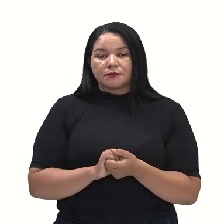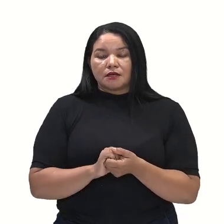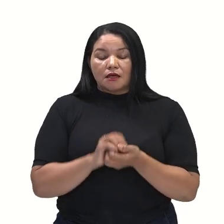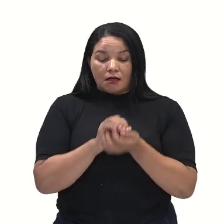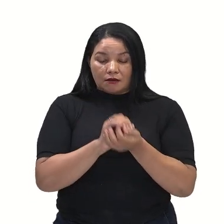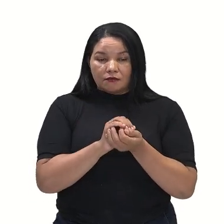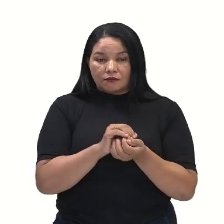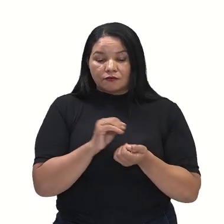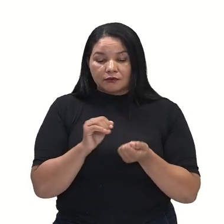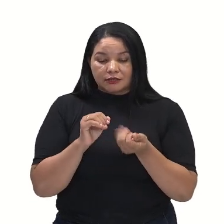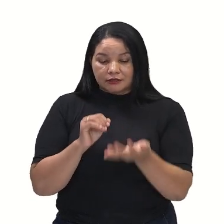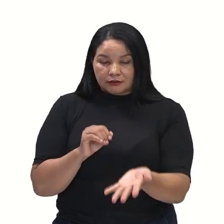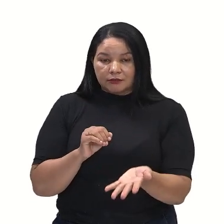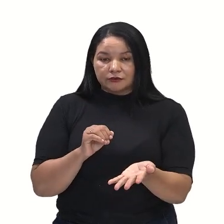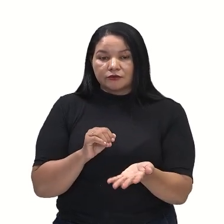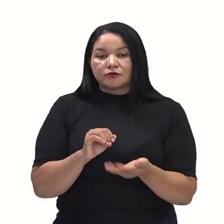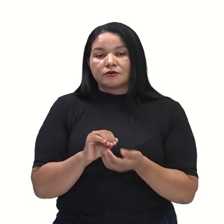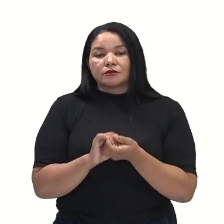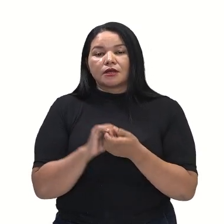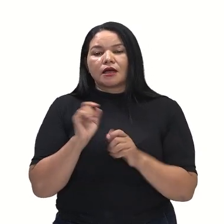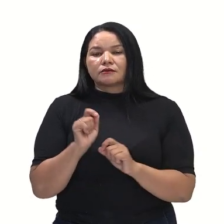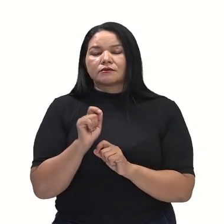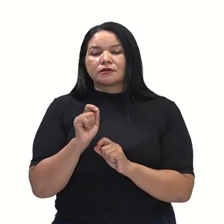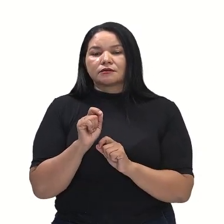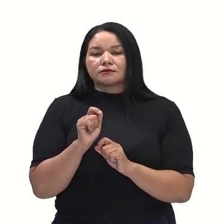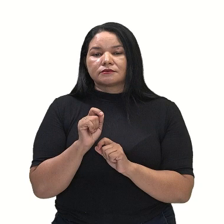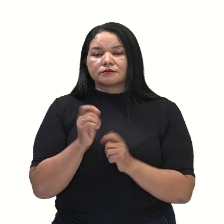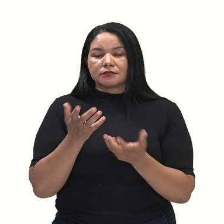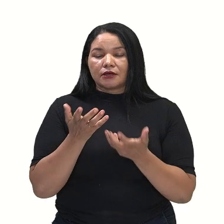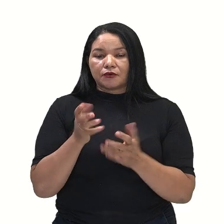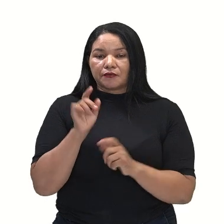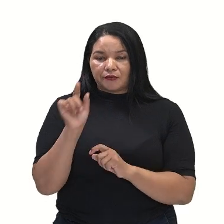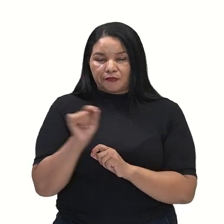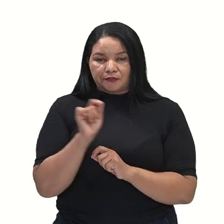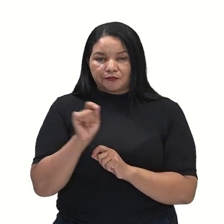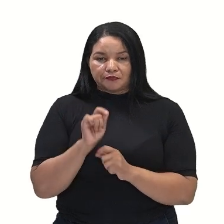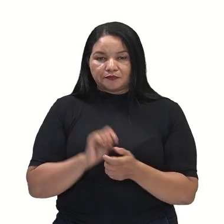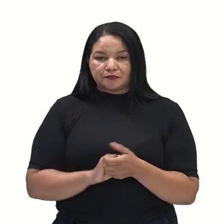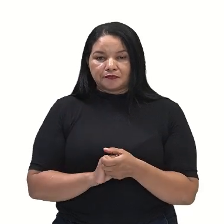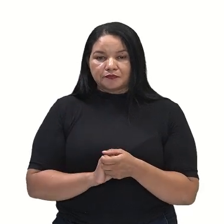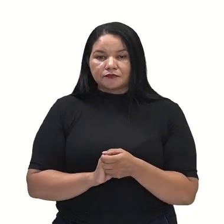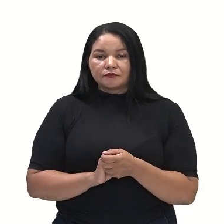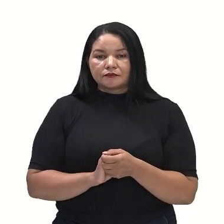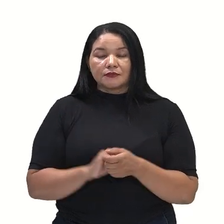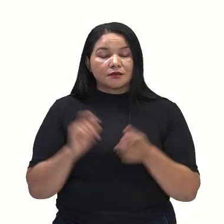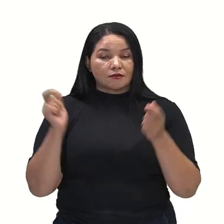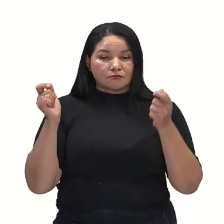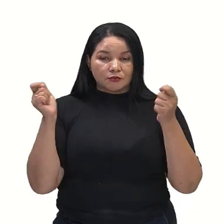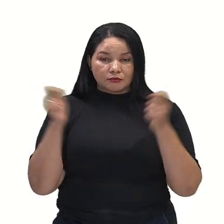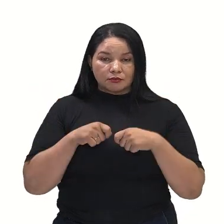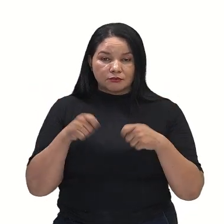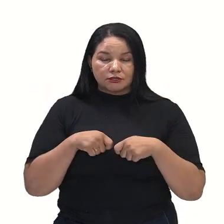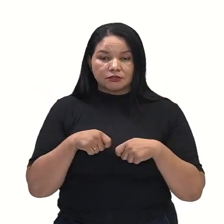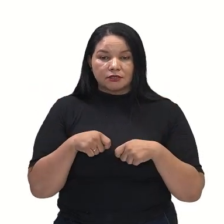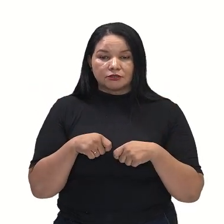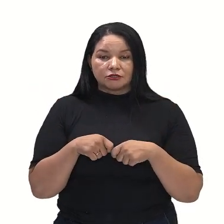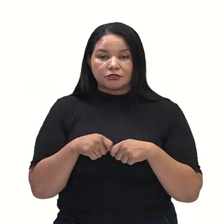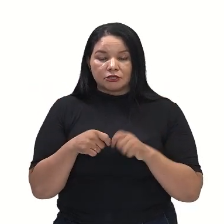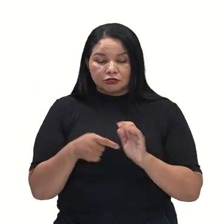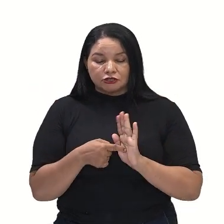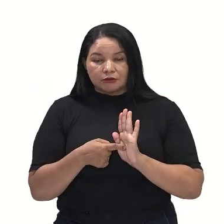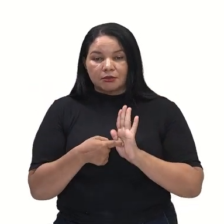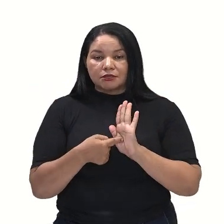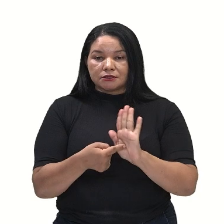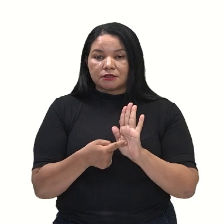vou colocar bem aqui, tá? Letra C, ele quer a probabilidade de aparecer,